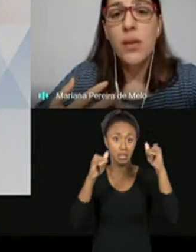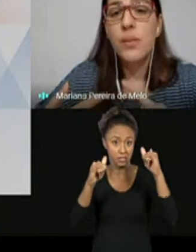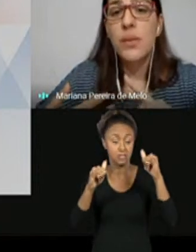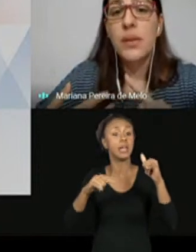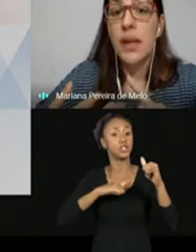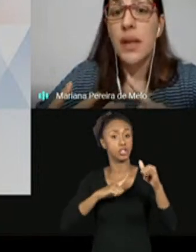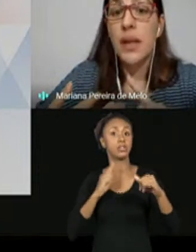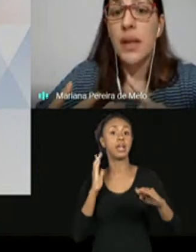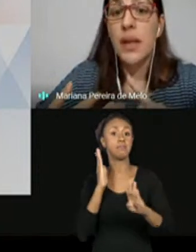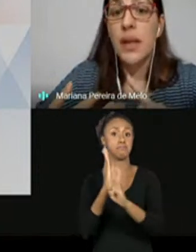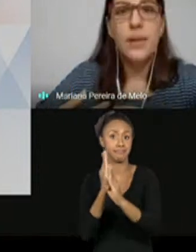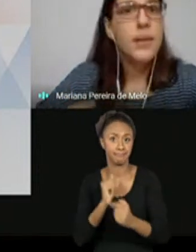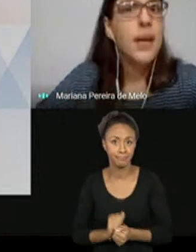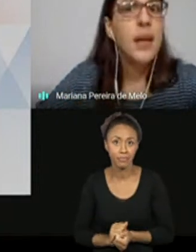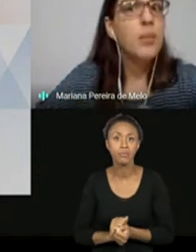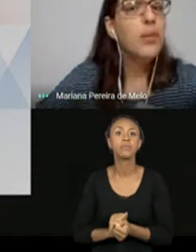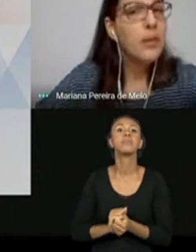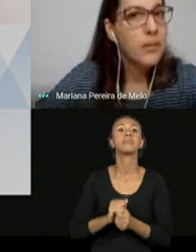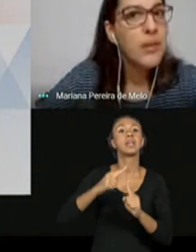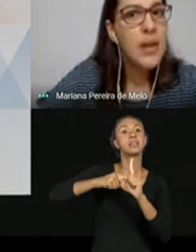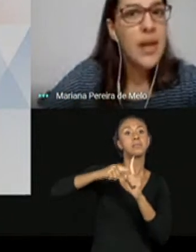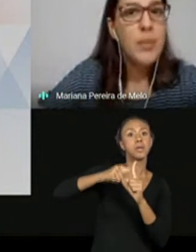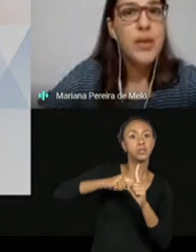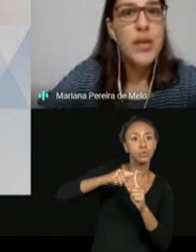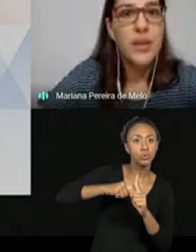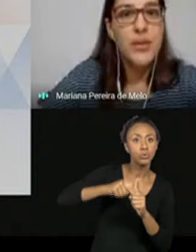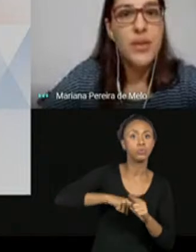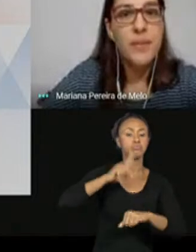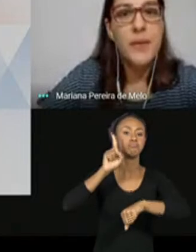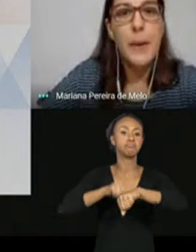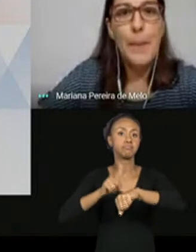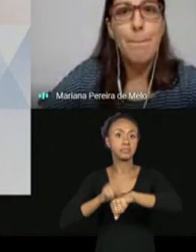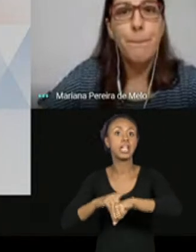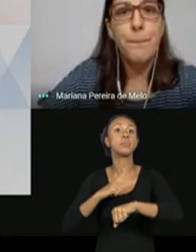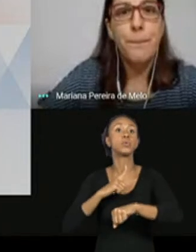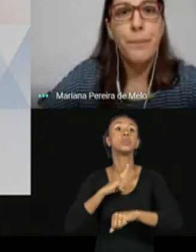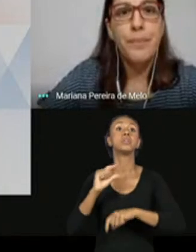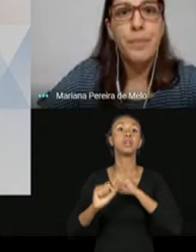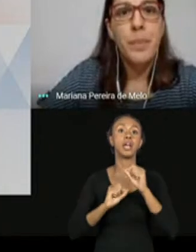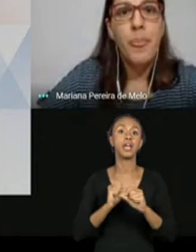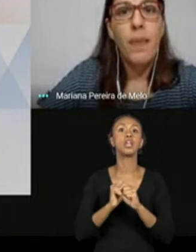pressão, temperatura, tempo, e aí por diante, tá?